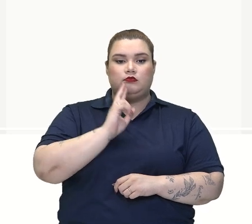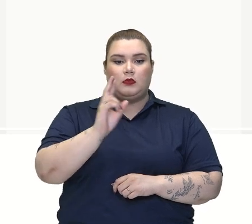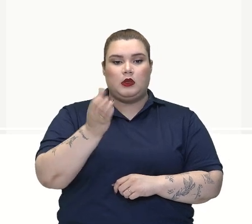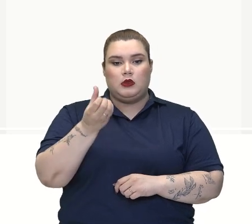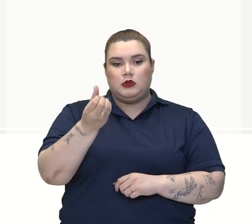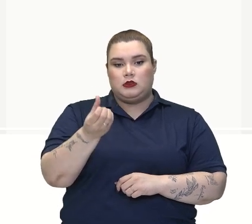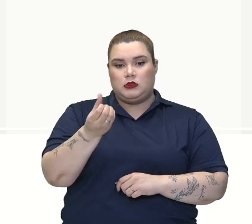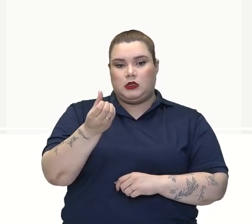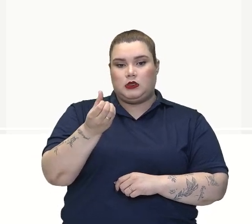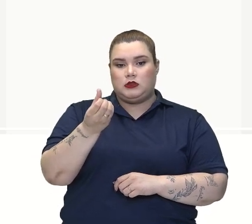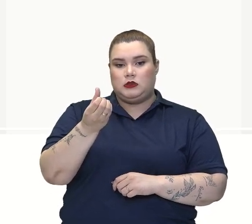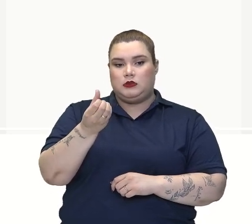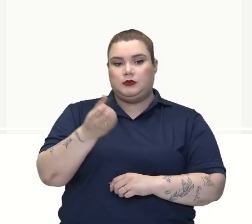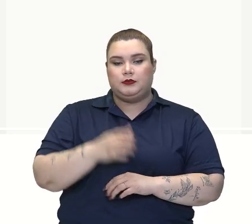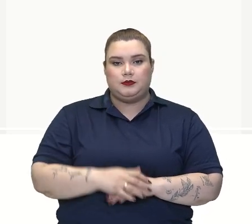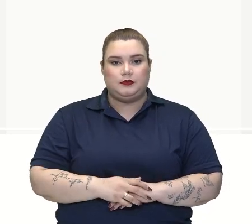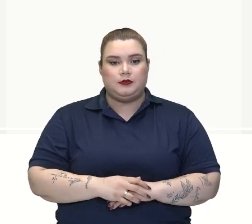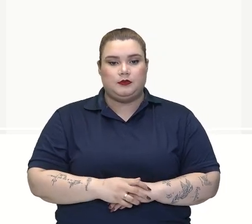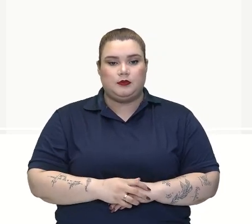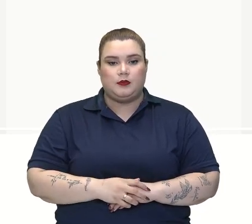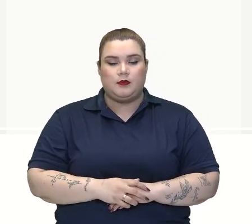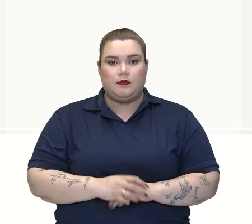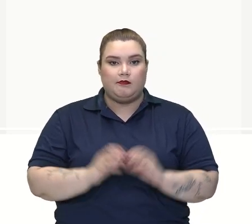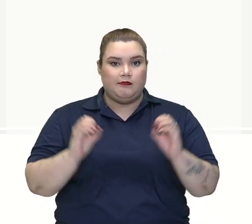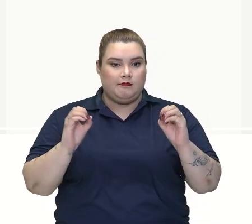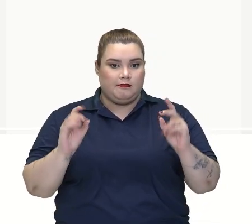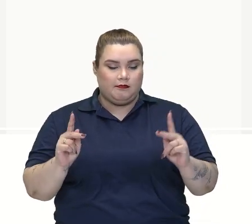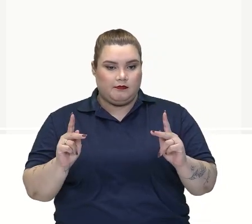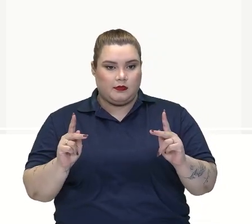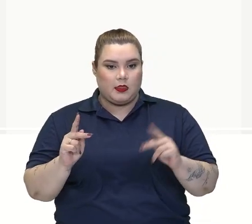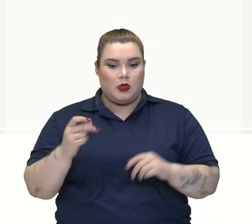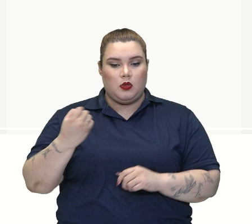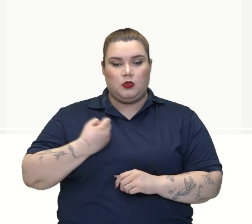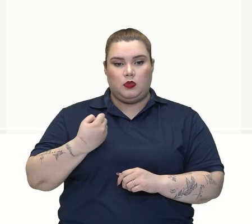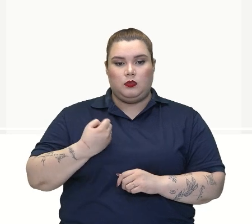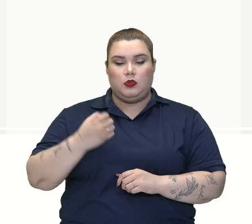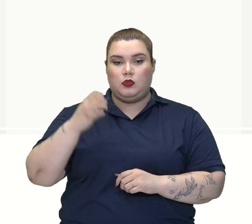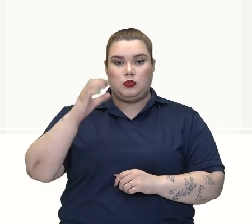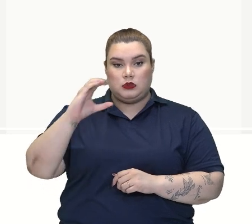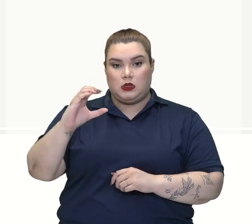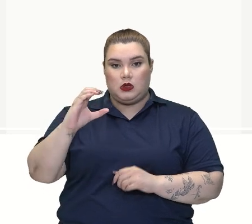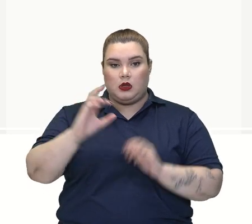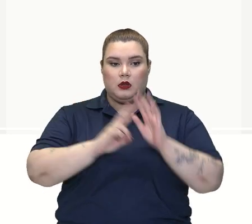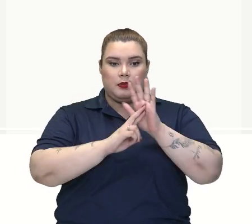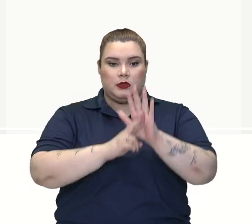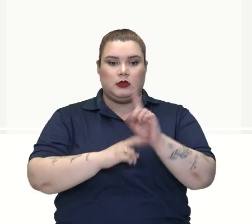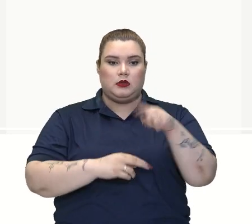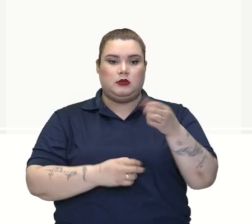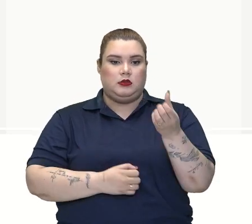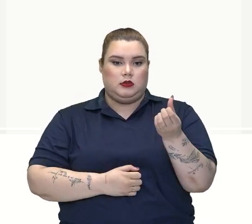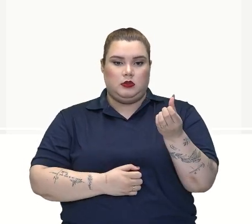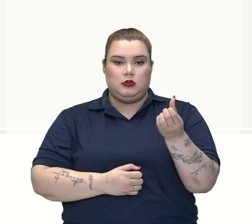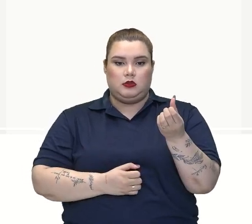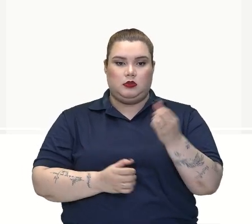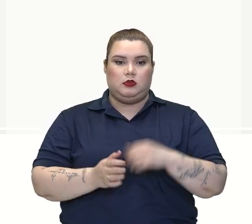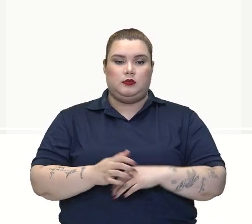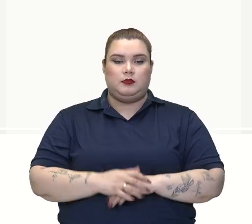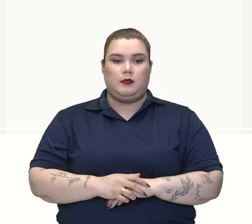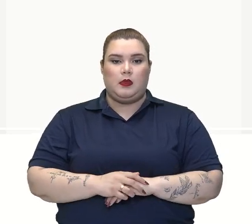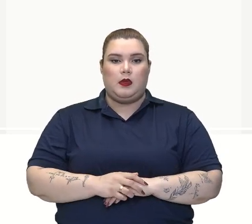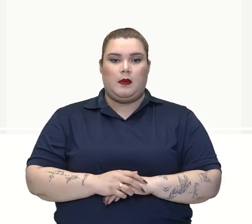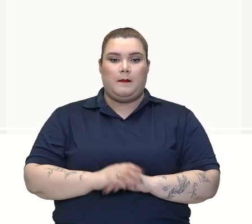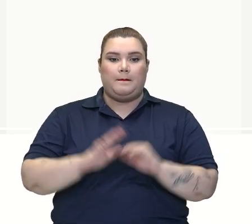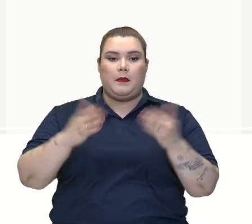é 6. Tá? O valor de C, então, é 6. Aí vale